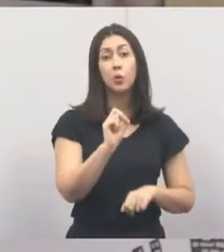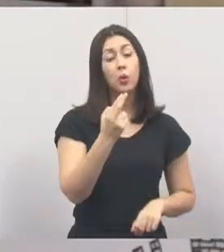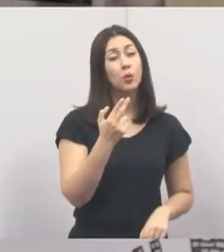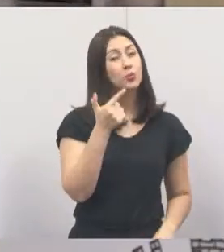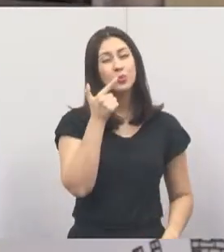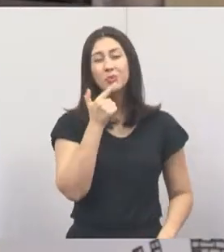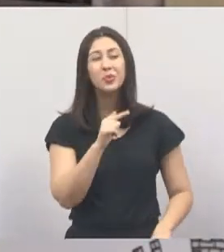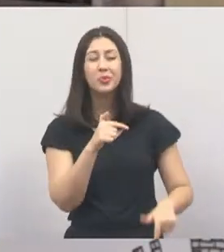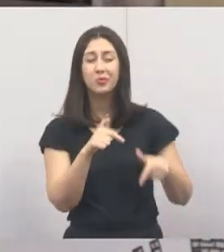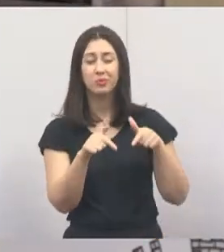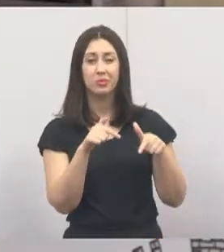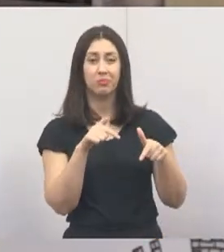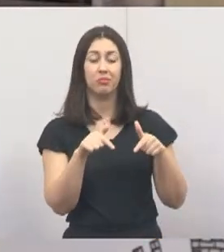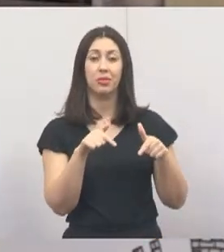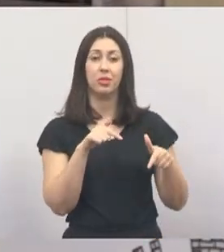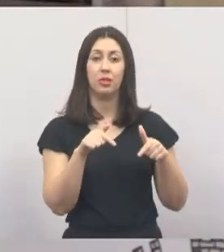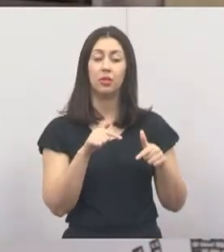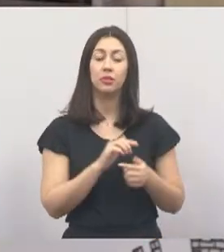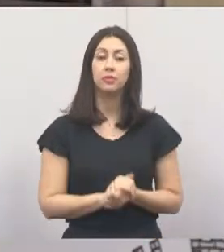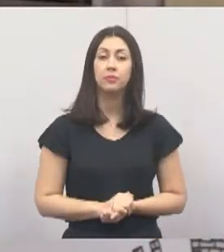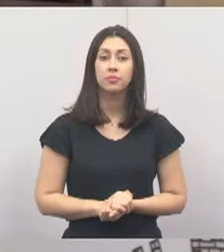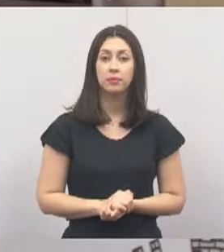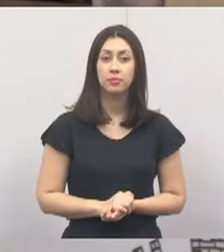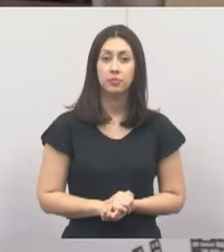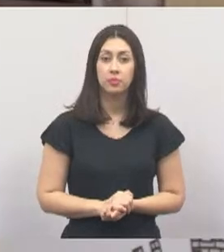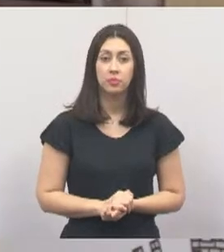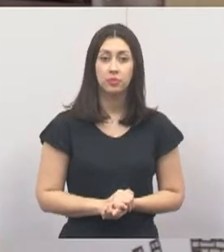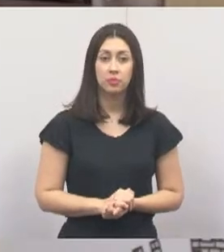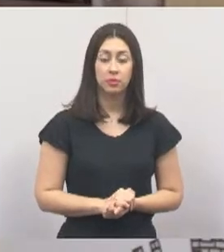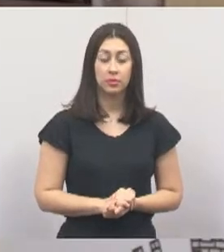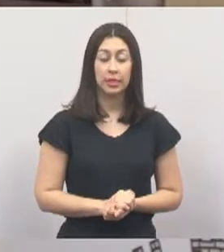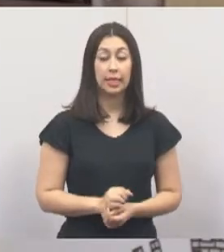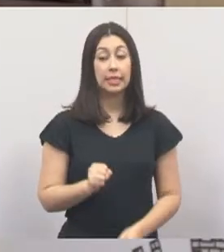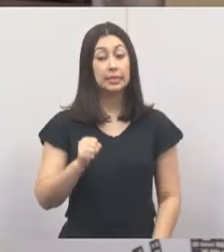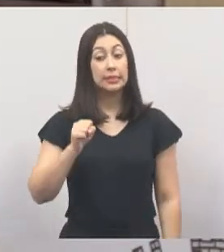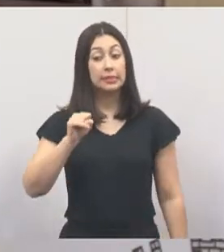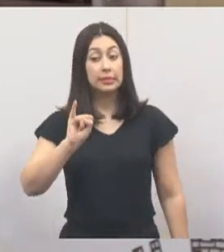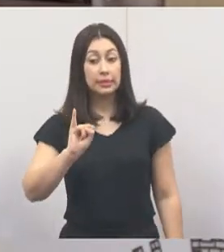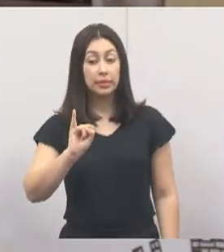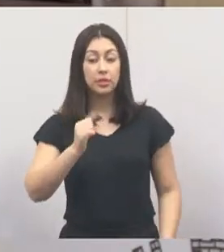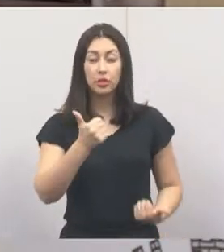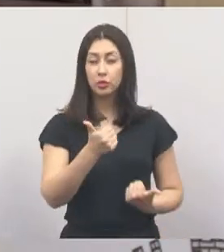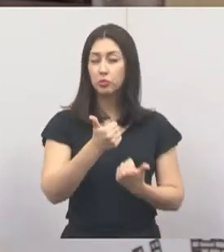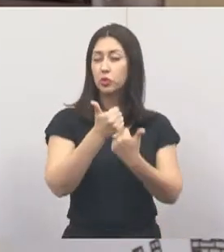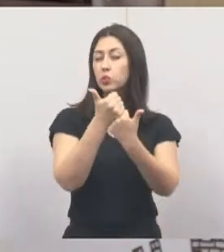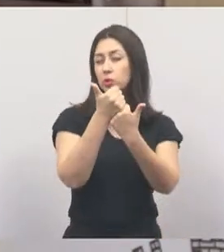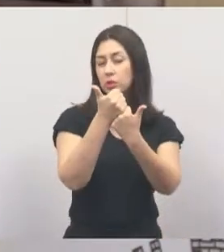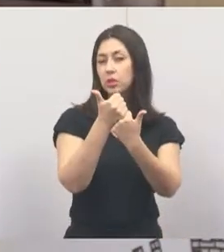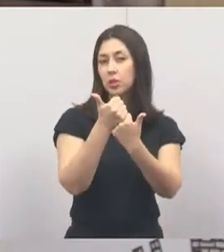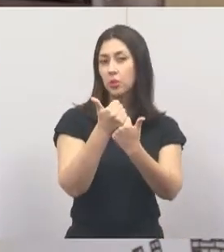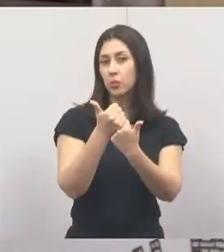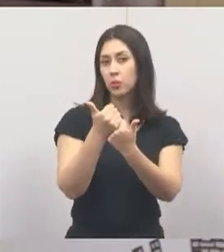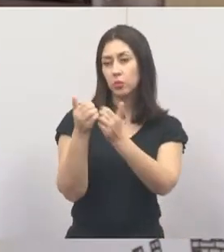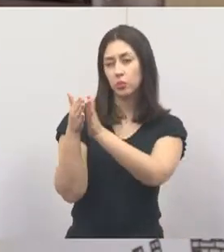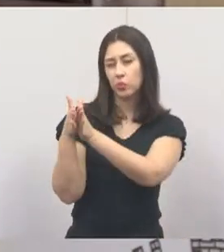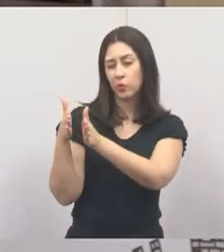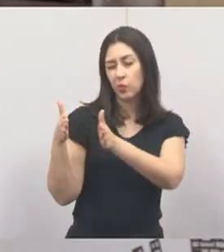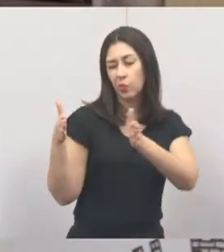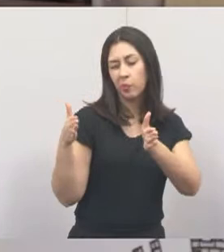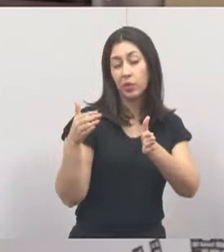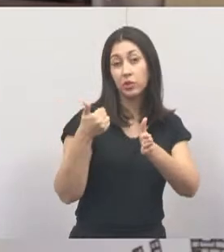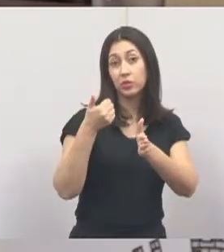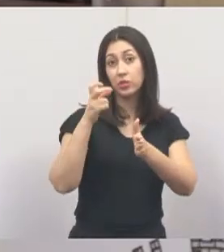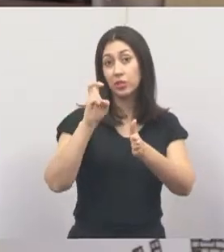impedimento do exercício. Parágrafo 1º. Na hipótese de substituição por tempo igual ou superior a